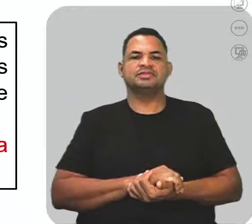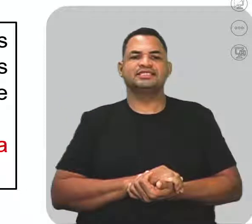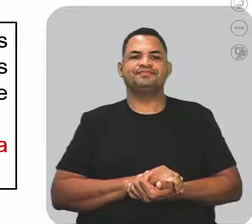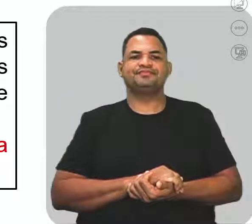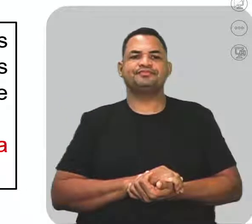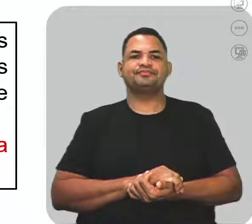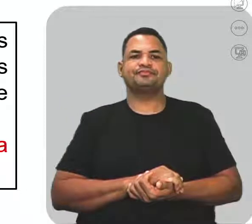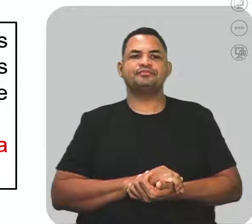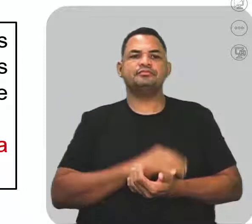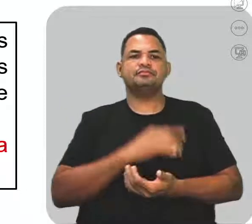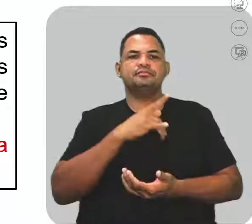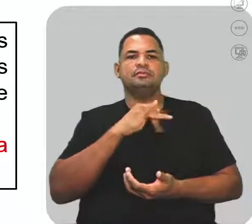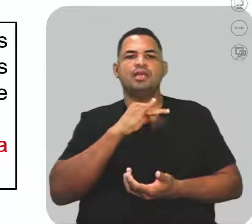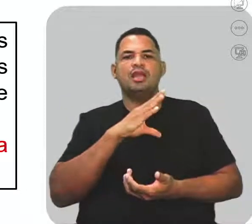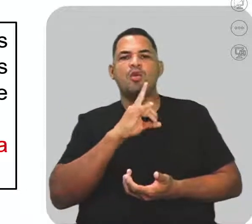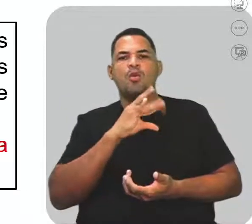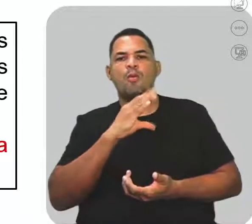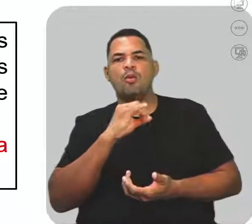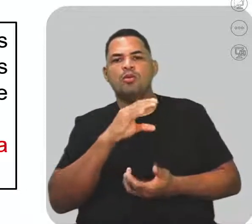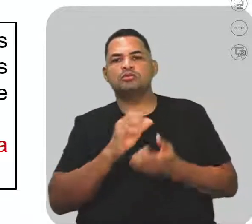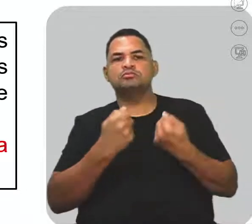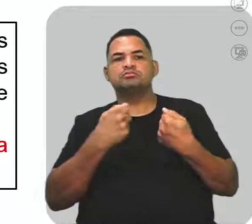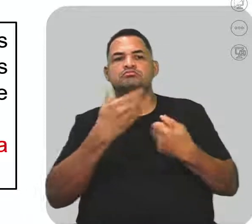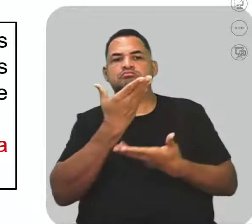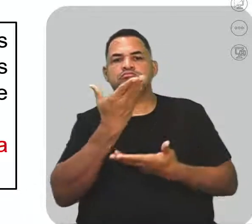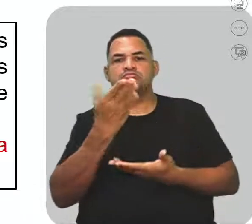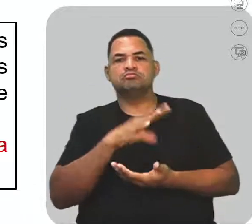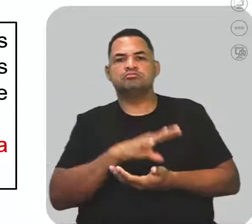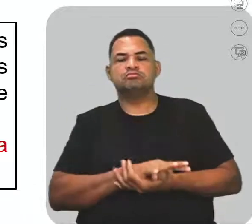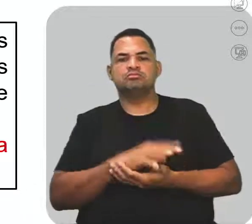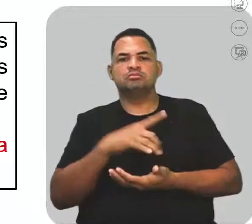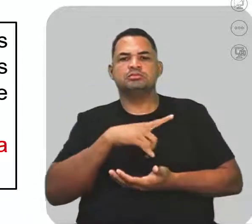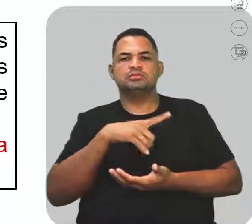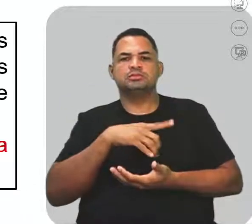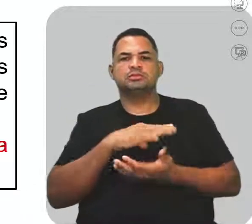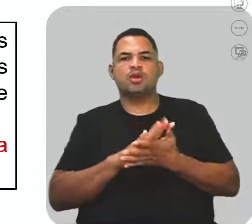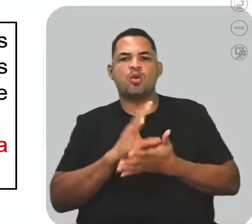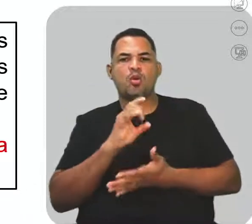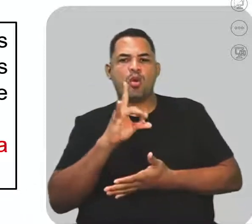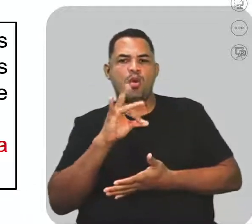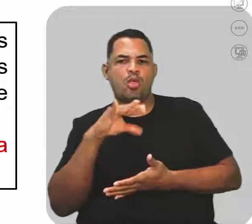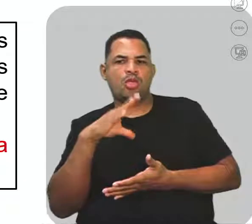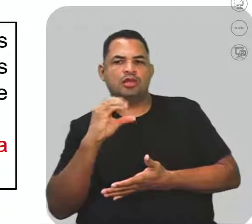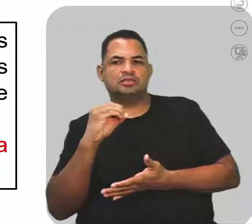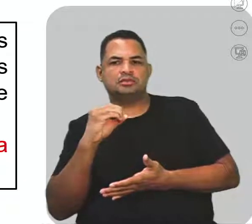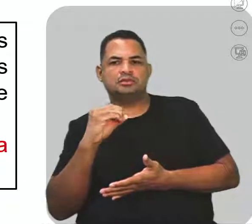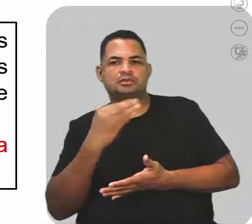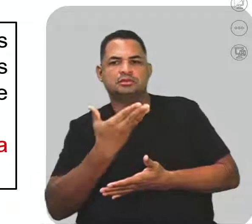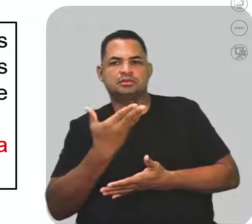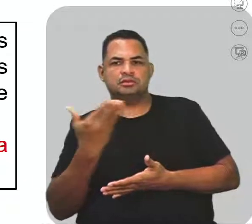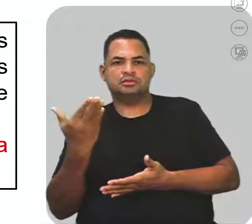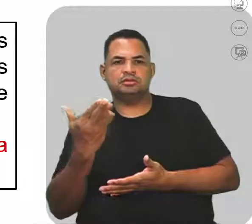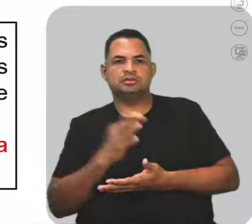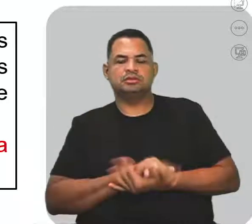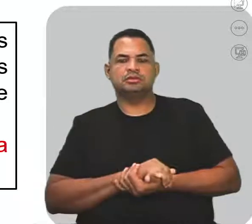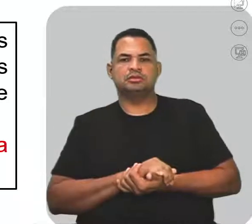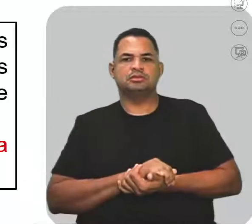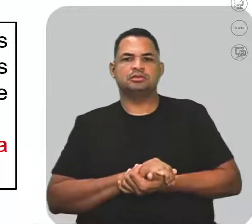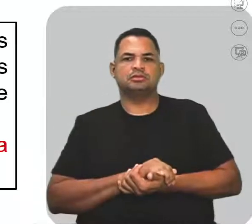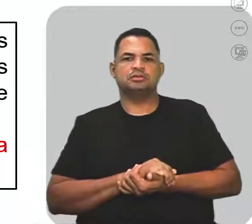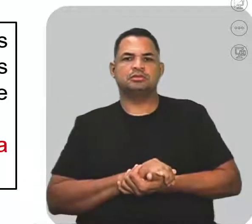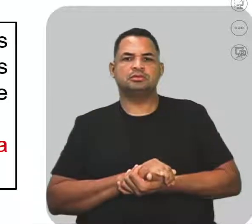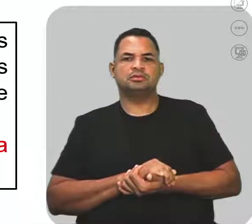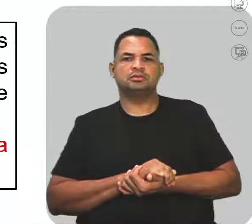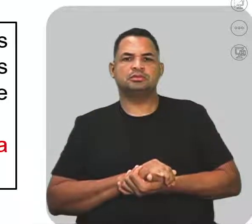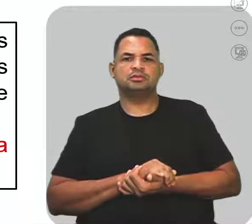O período composto, ele pode ser por coordenação, tá? E aqui nós já vamos tratar